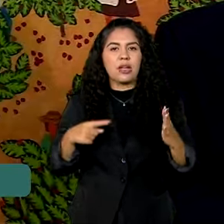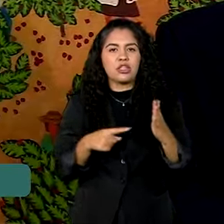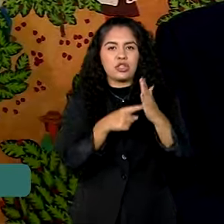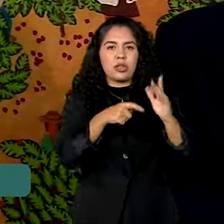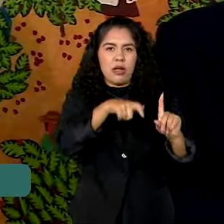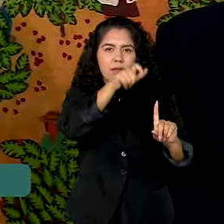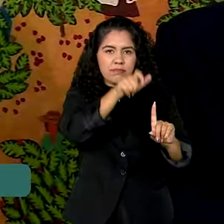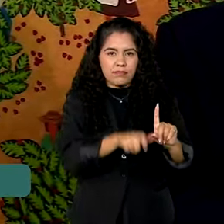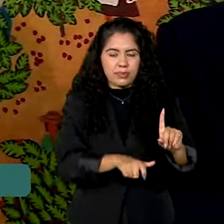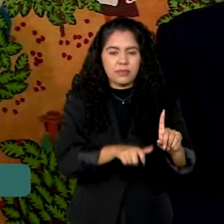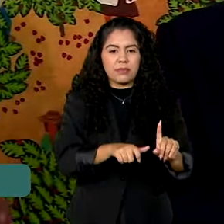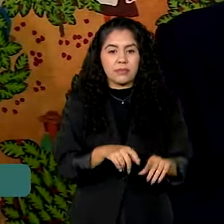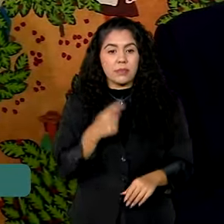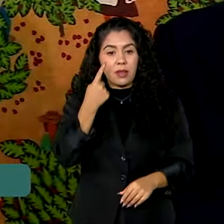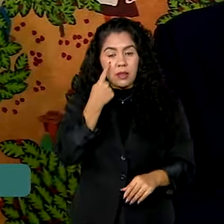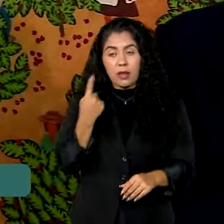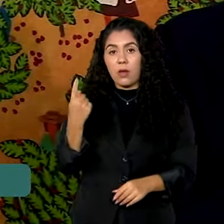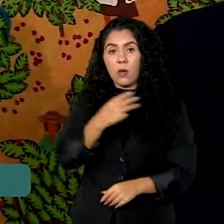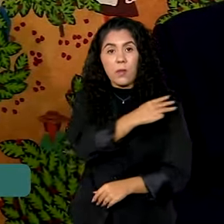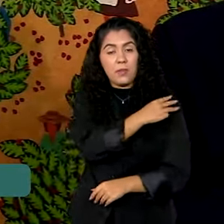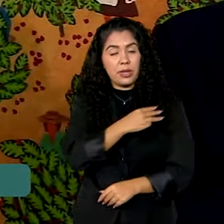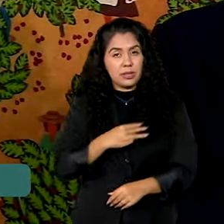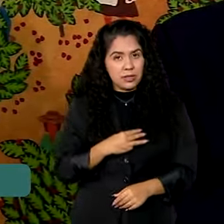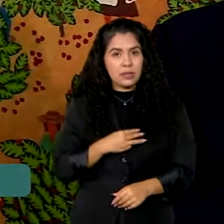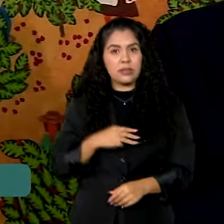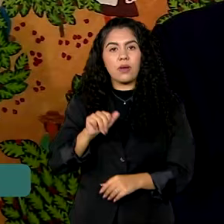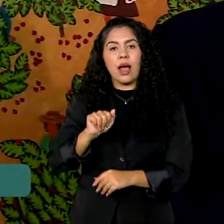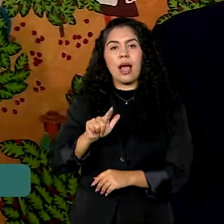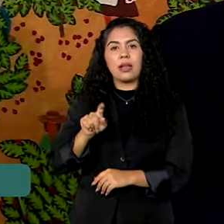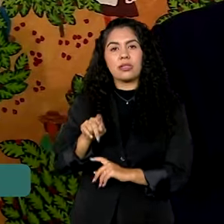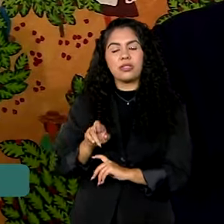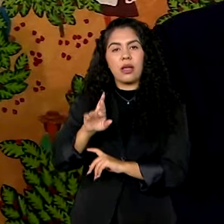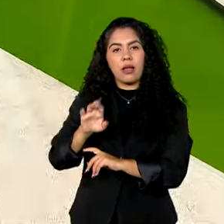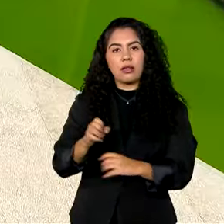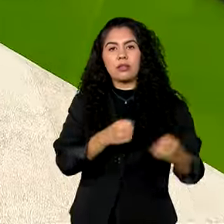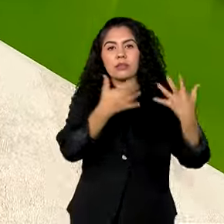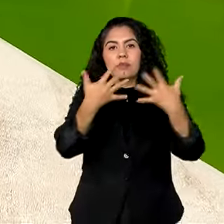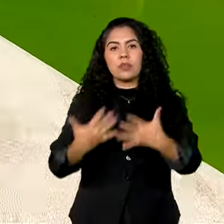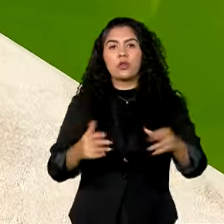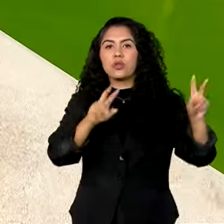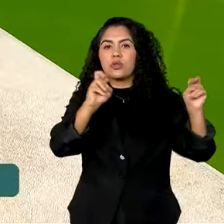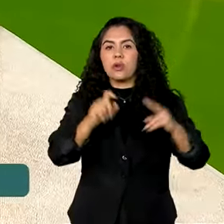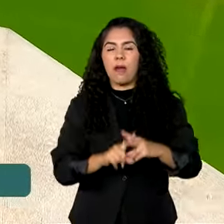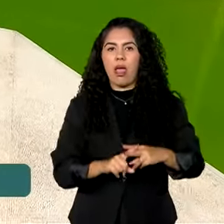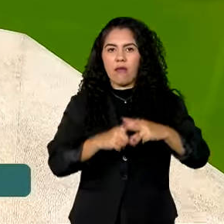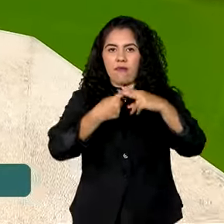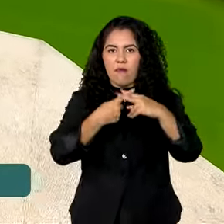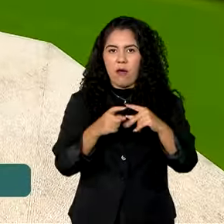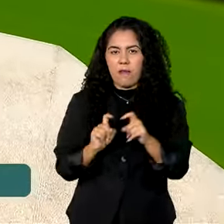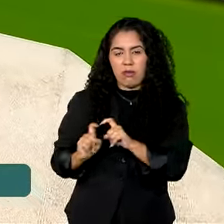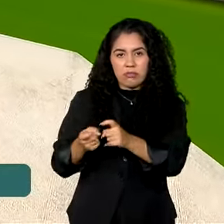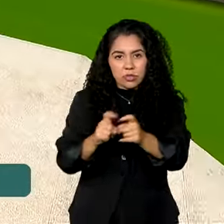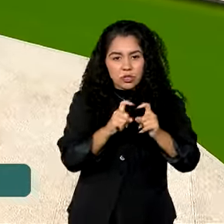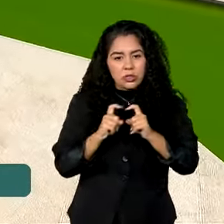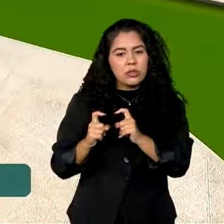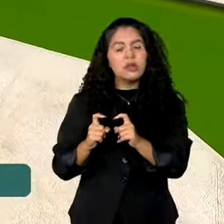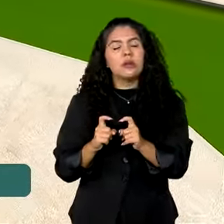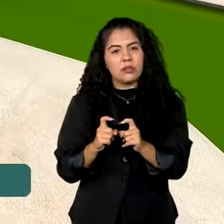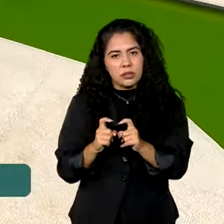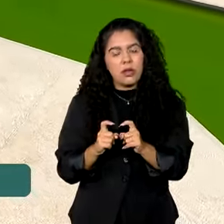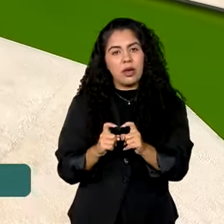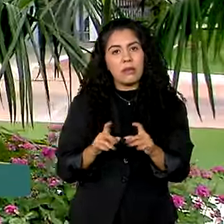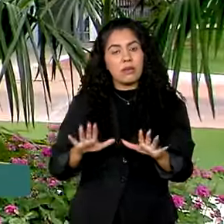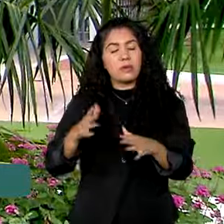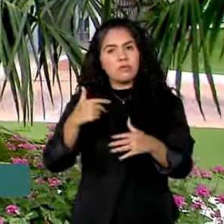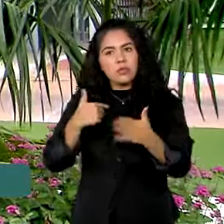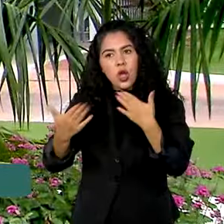Central. O ministro Alexandre Padilha também falou sobre a reforma tributária. As prioridades saíram da reunião com o